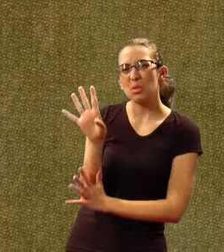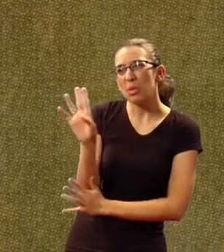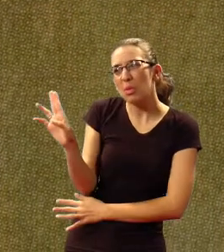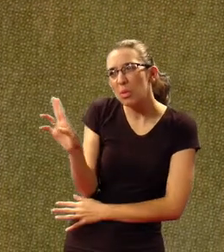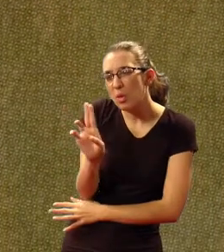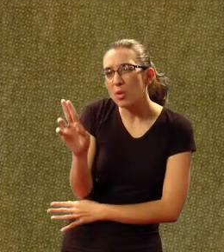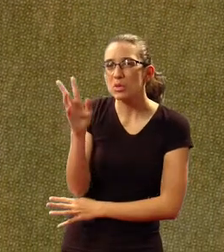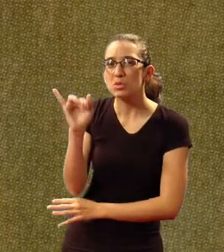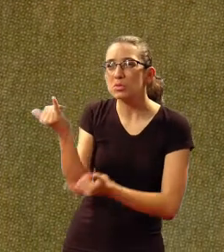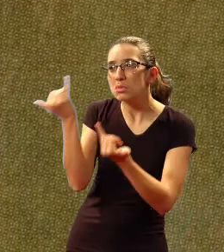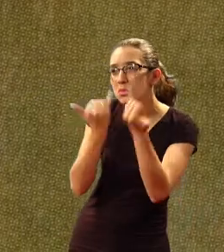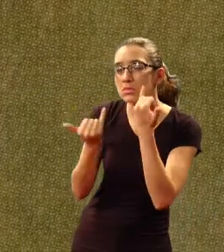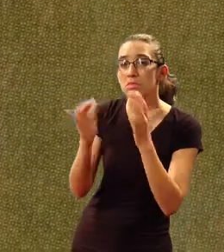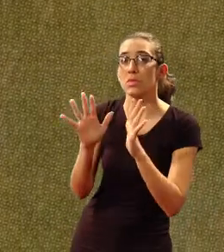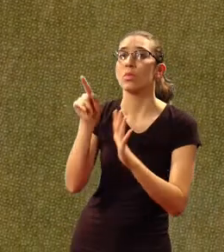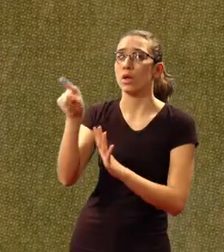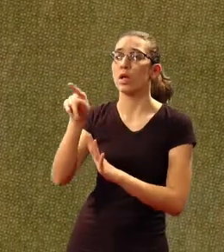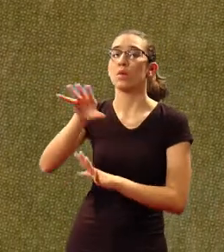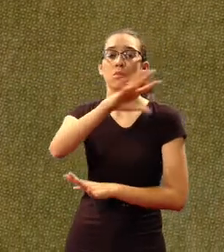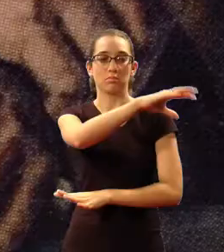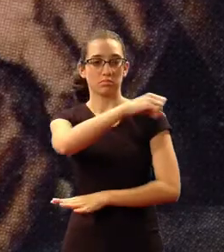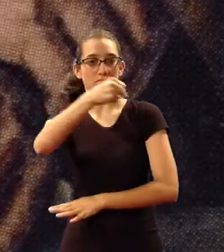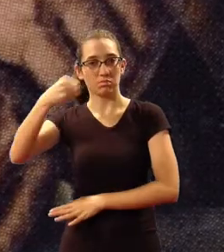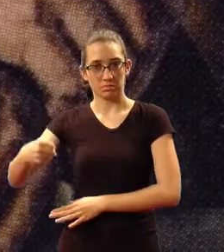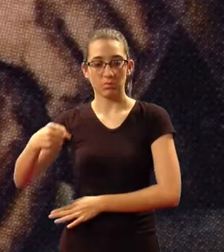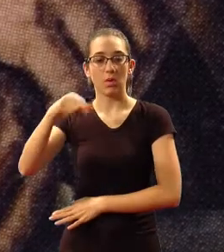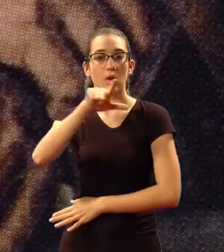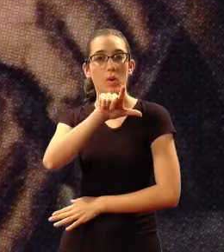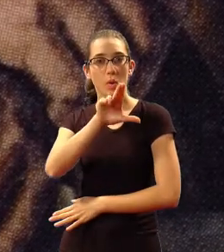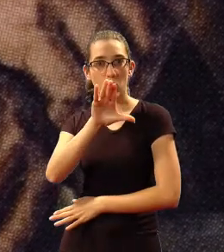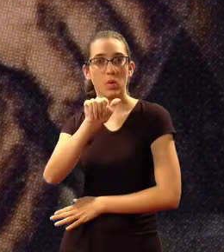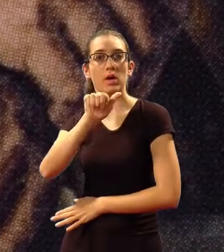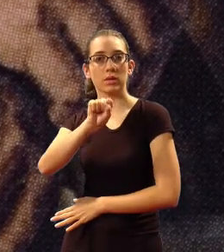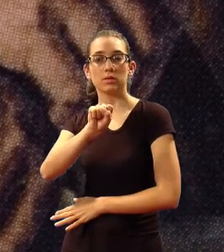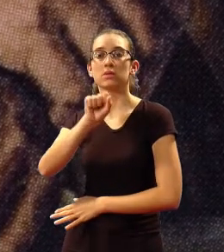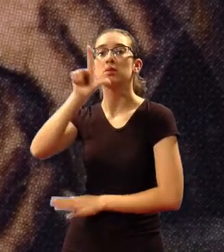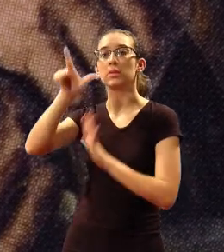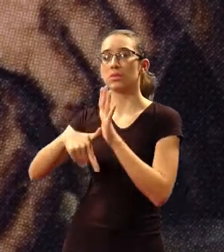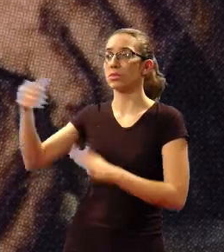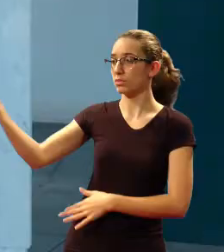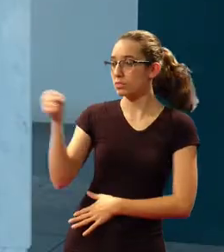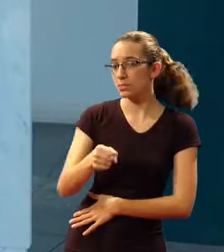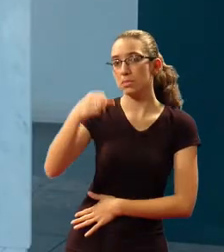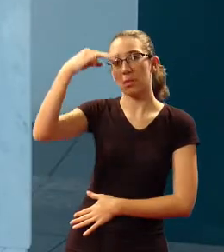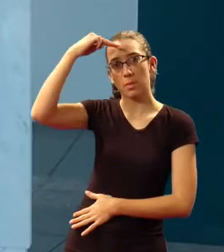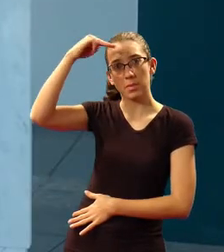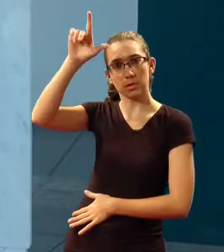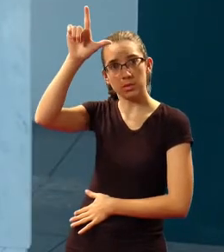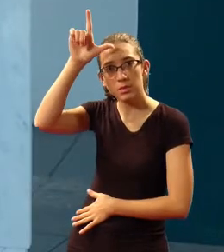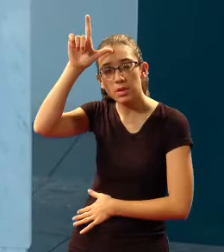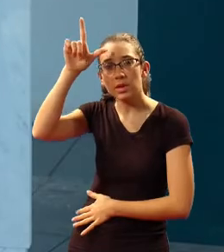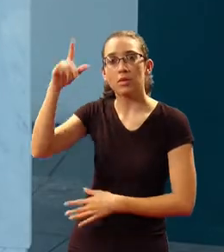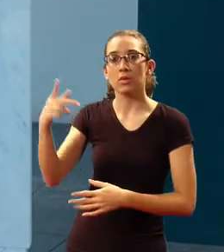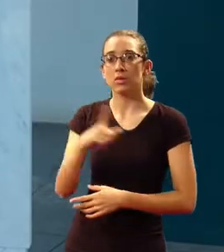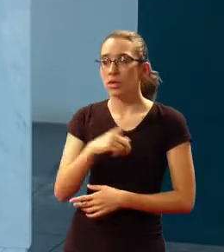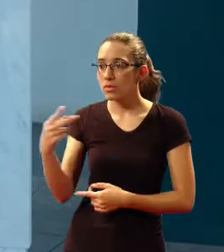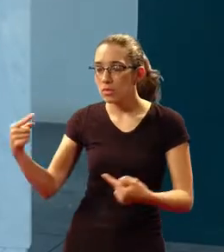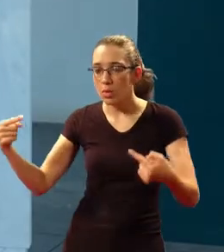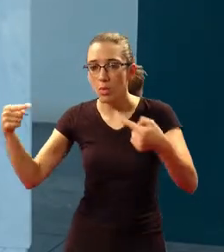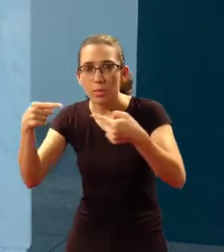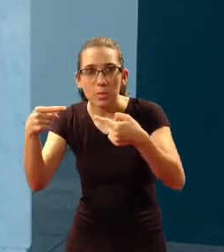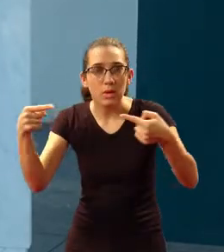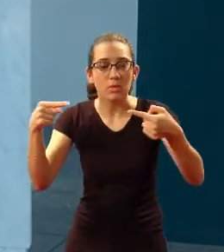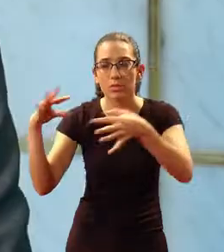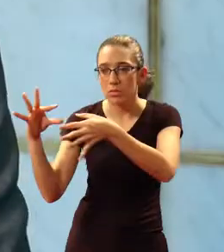trouxe primeiro Lucas Cranach como artista, depois ele traz Martinho Lutero. E essa